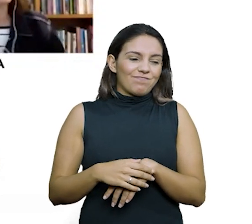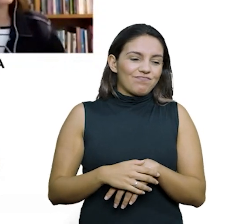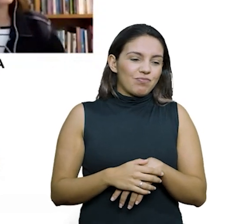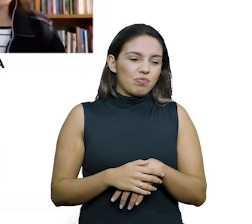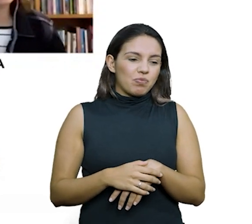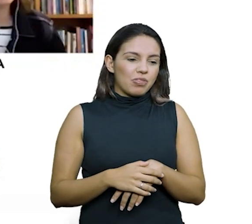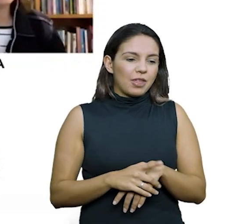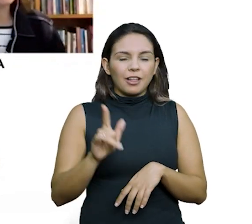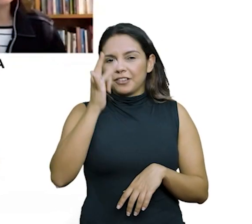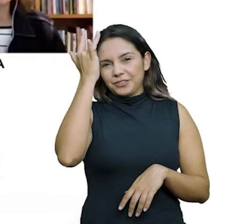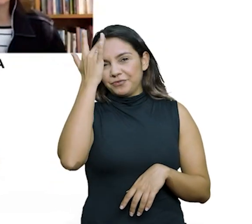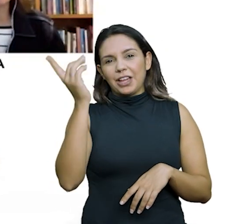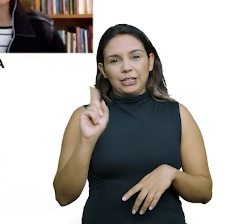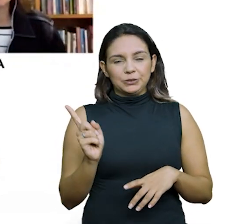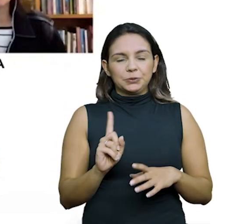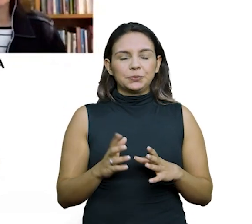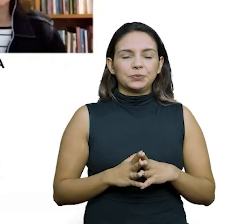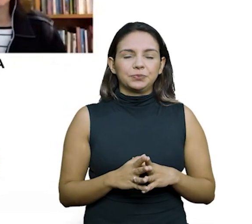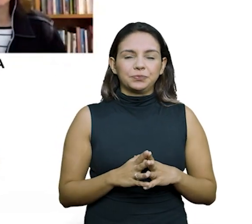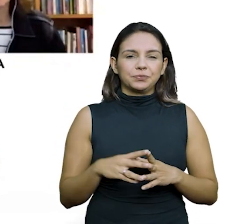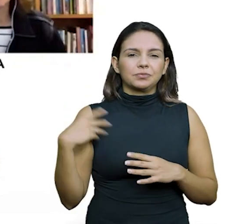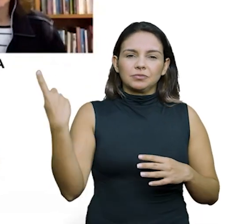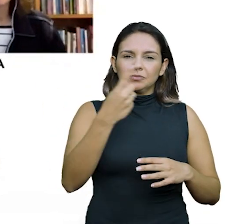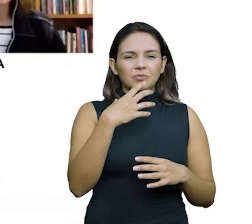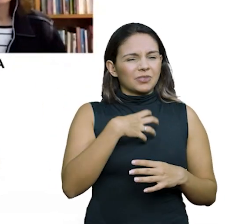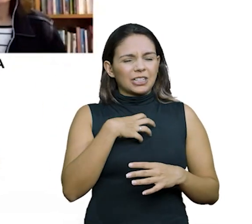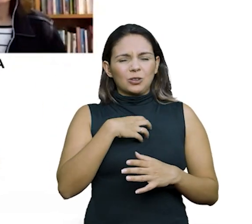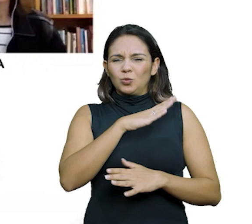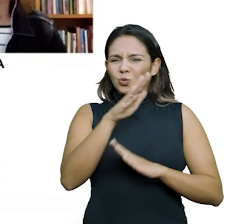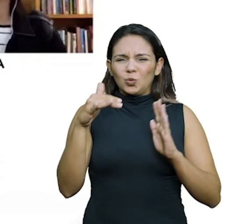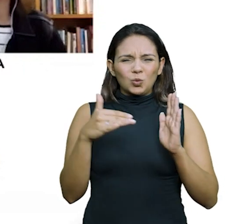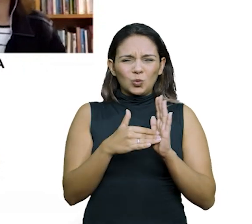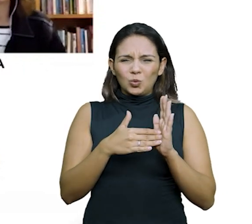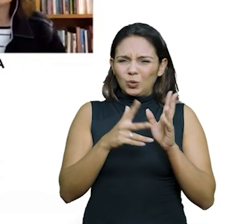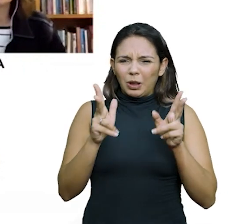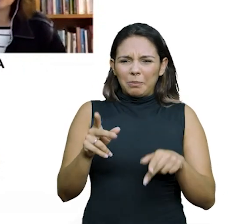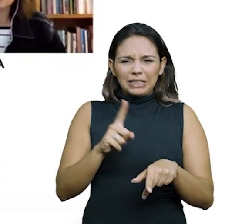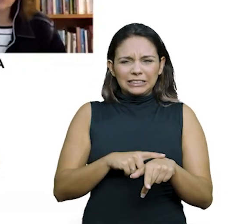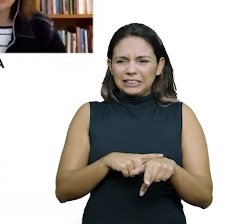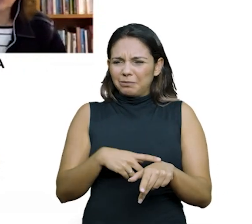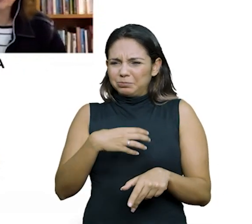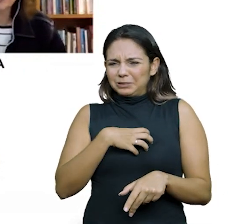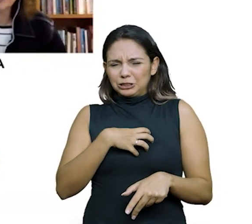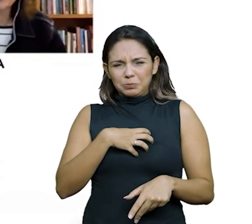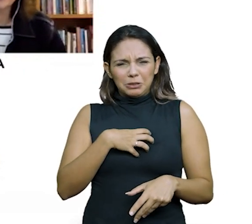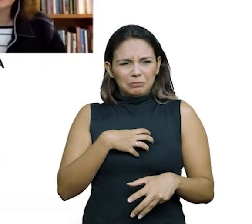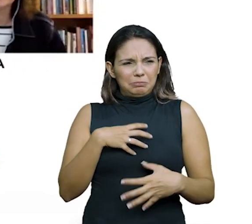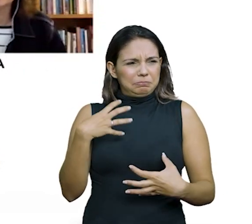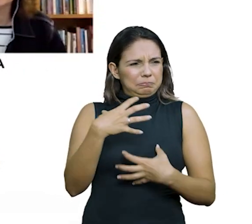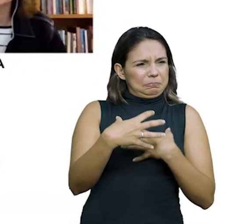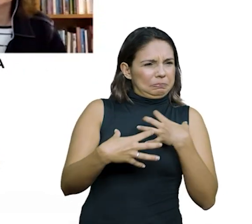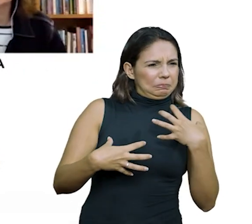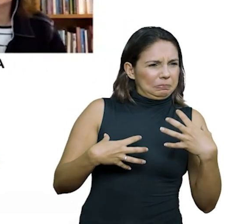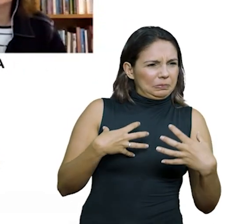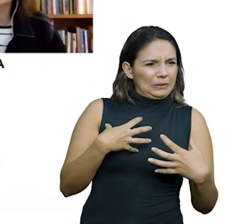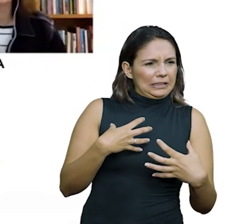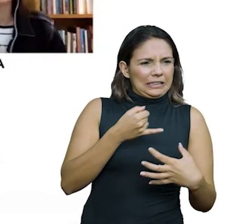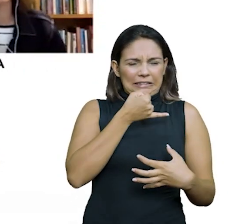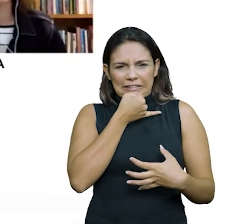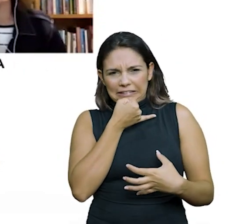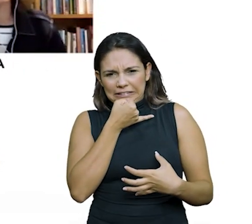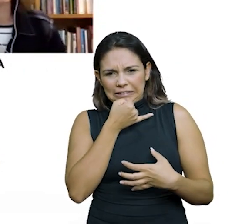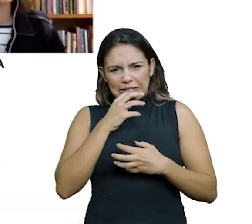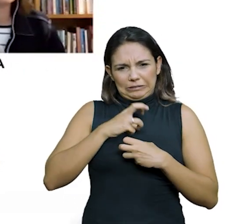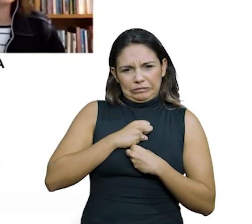contar, viu? A coisa não é fácil, não. A gente sente tudo ao mesmo tempo agora, né? Nessa quarentena. A gente sente